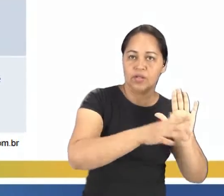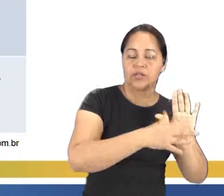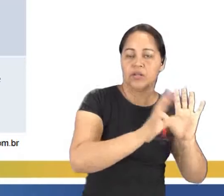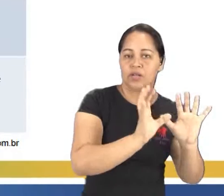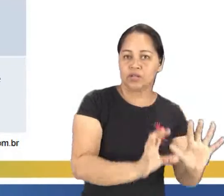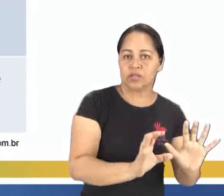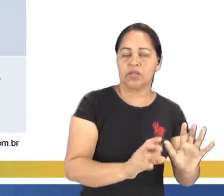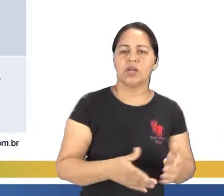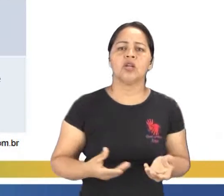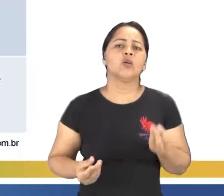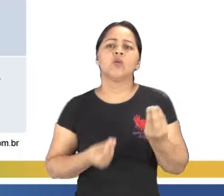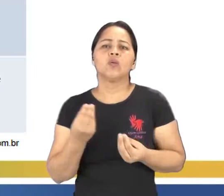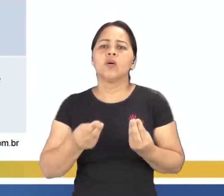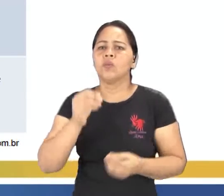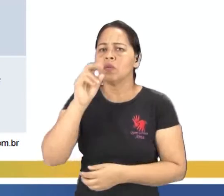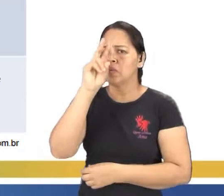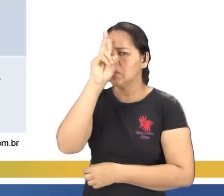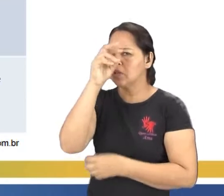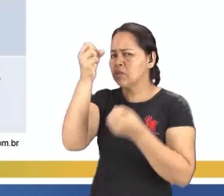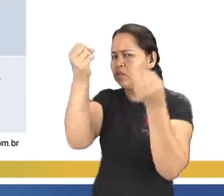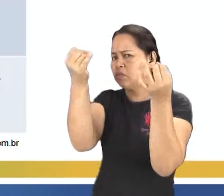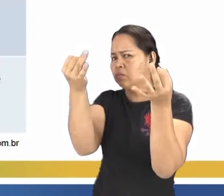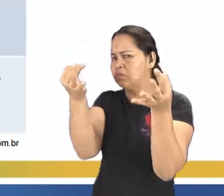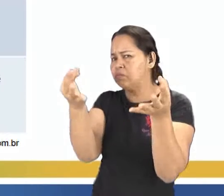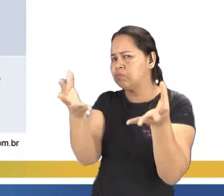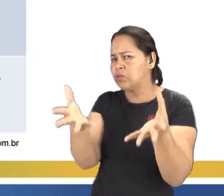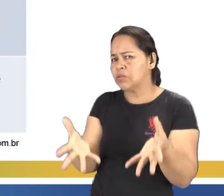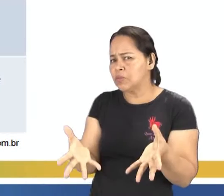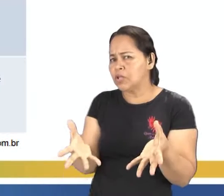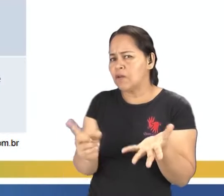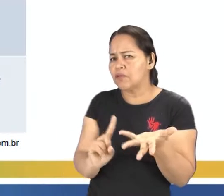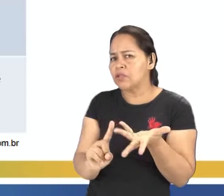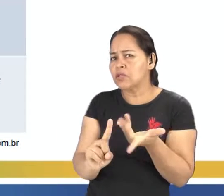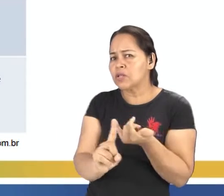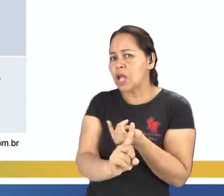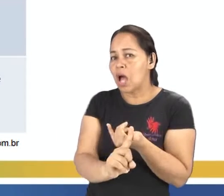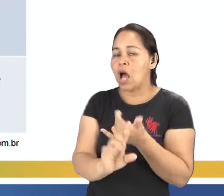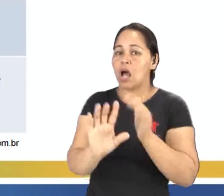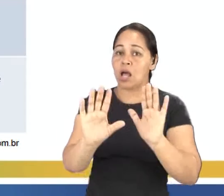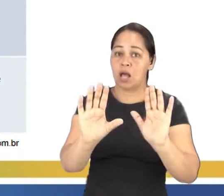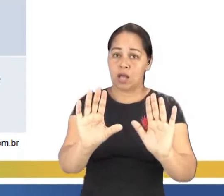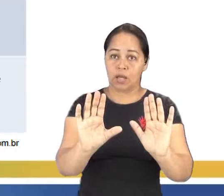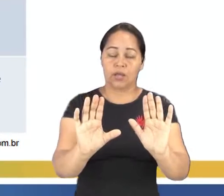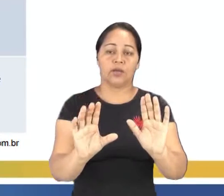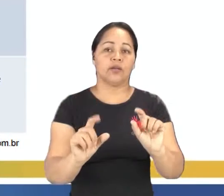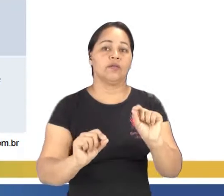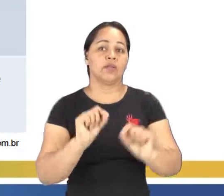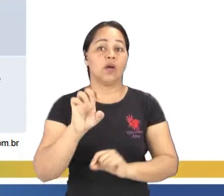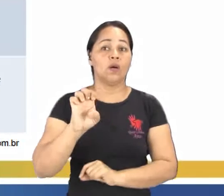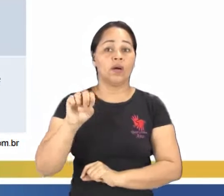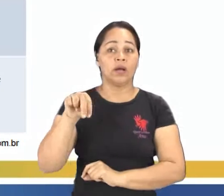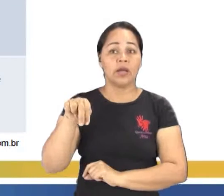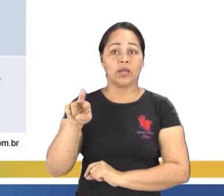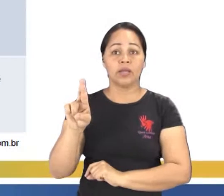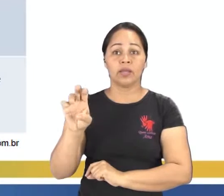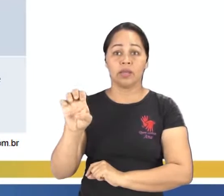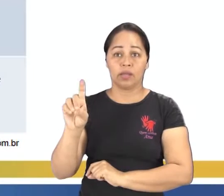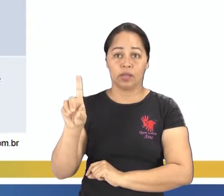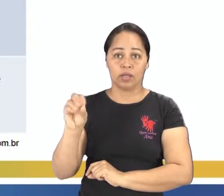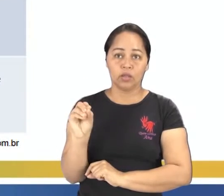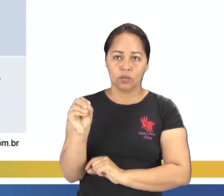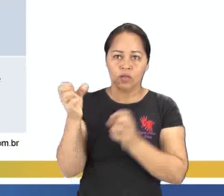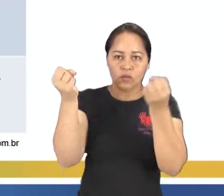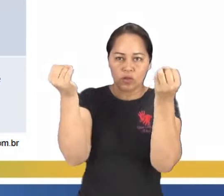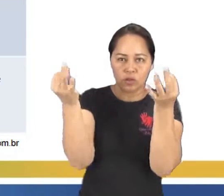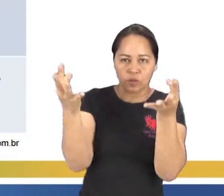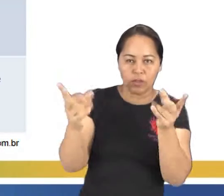colocados, ou seja, as histórias eram contadas. Os incidentes do enredo, os acontecimentos das